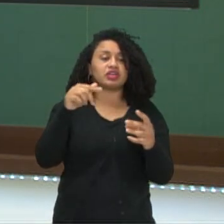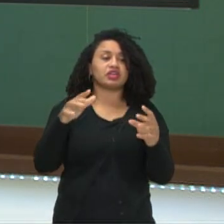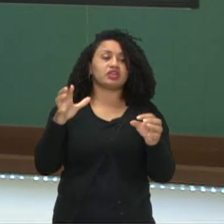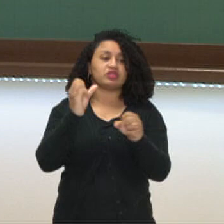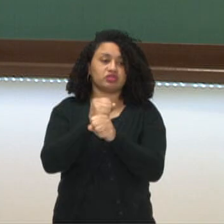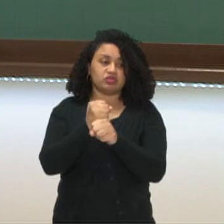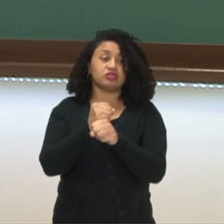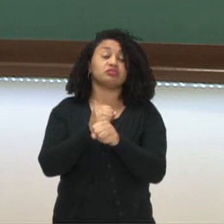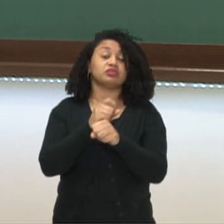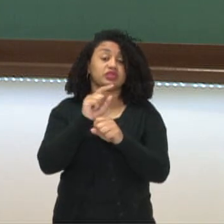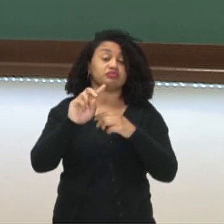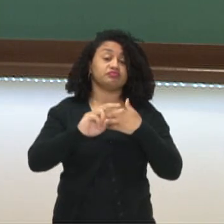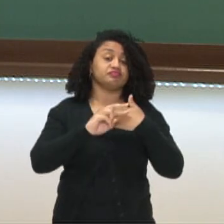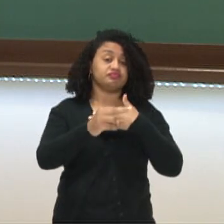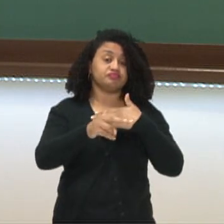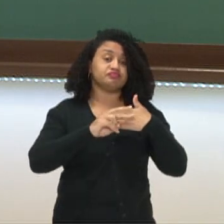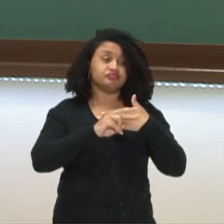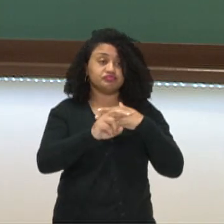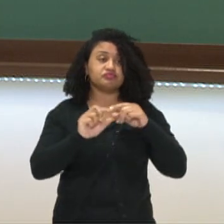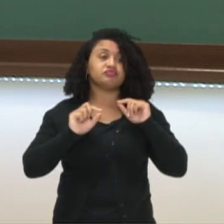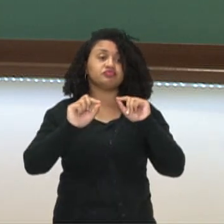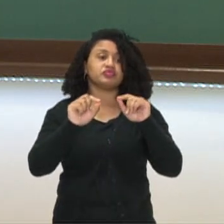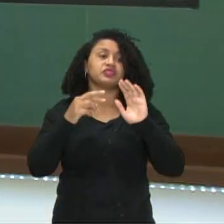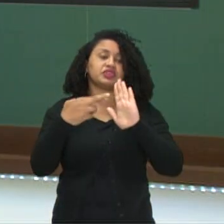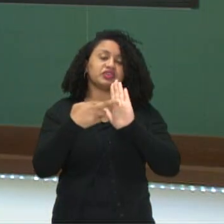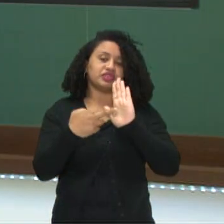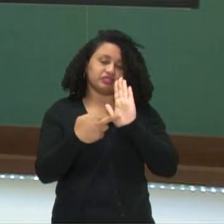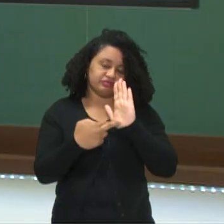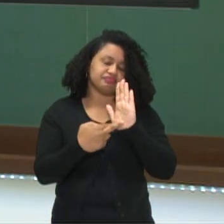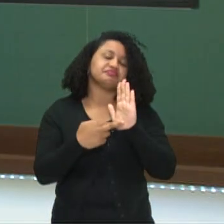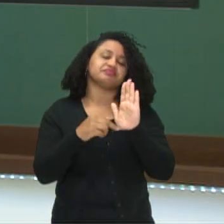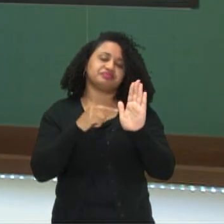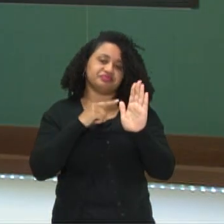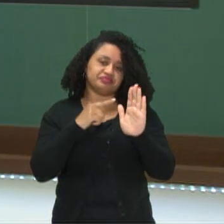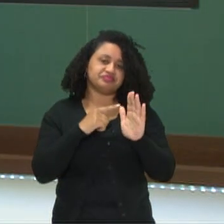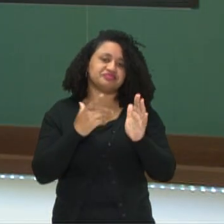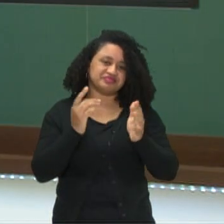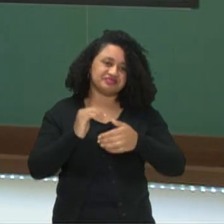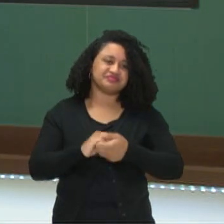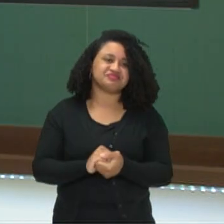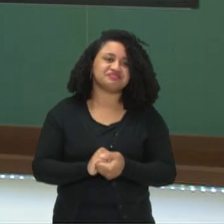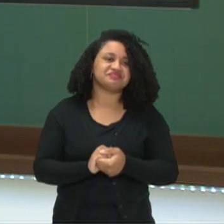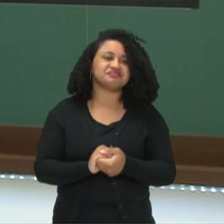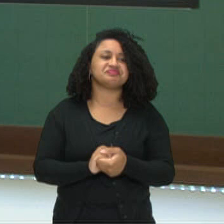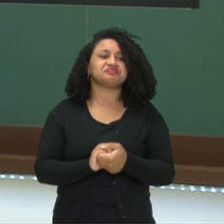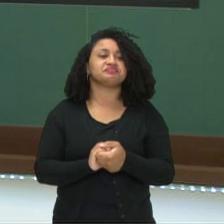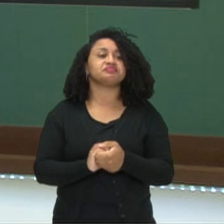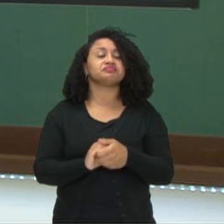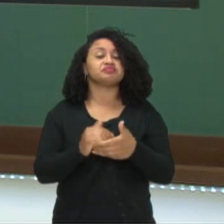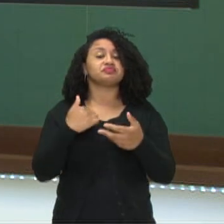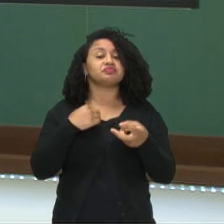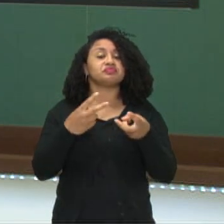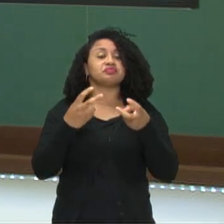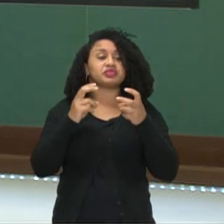essa aqui é uma consequência das regras de Kirchhoff, tá? Olha para